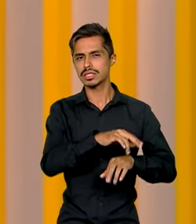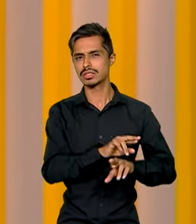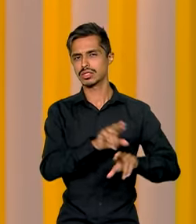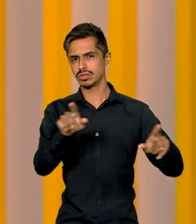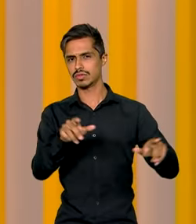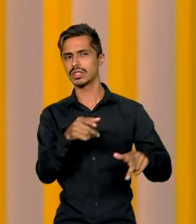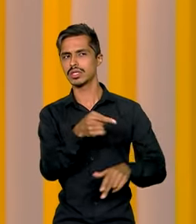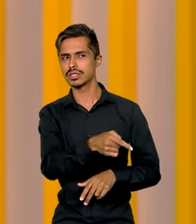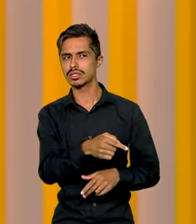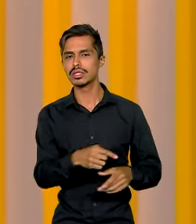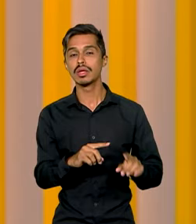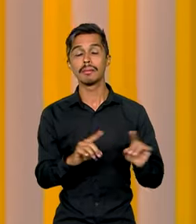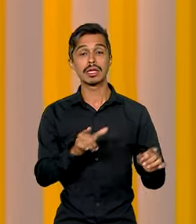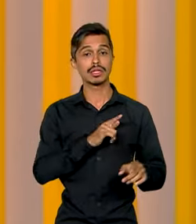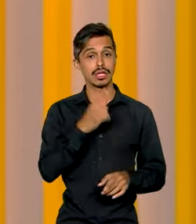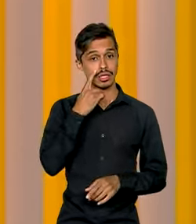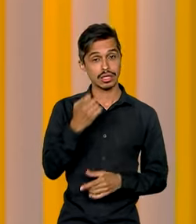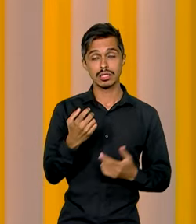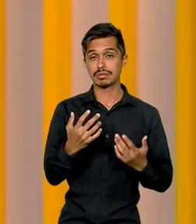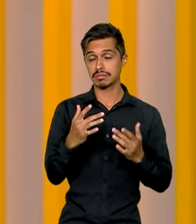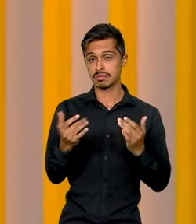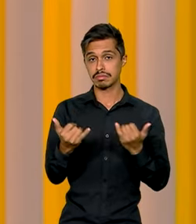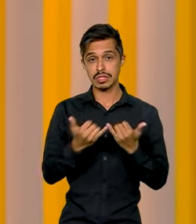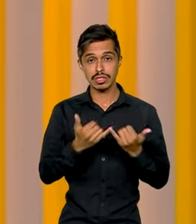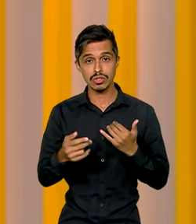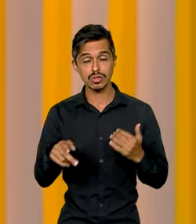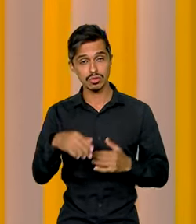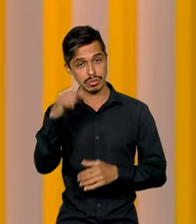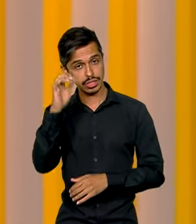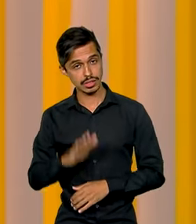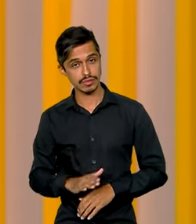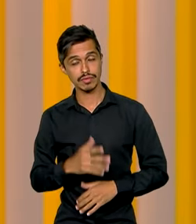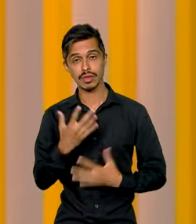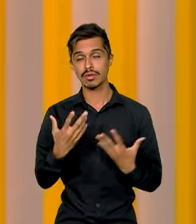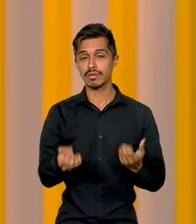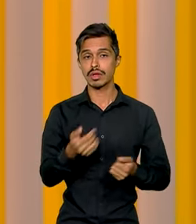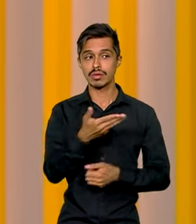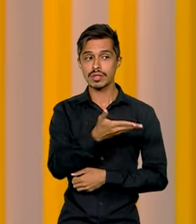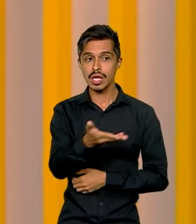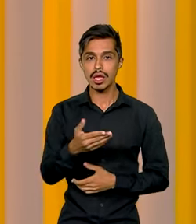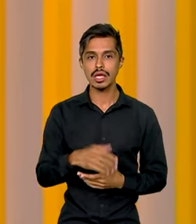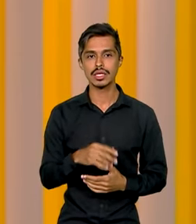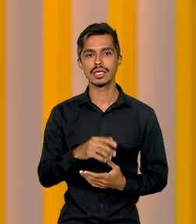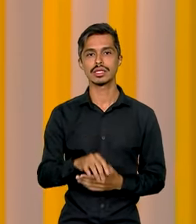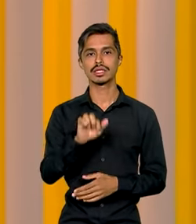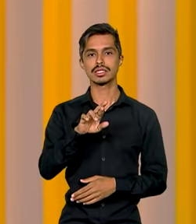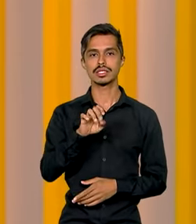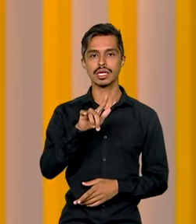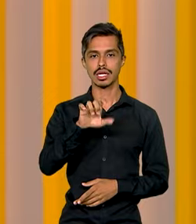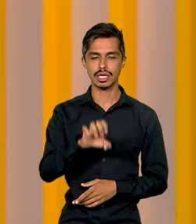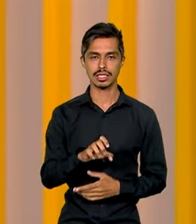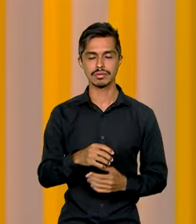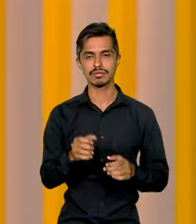na região, mas com interesses em comum com o Brasil. Acompanhe a reportagem de Graciele